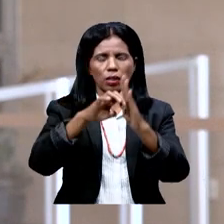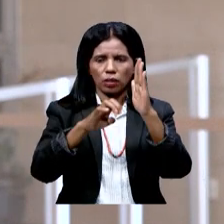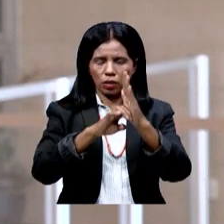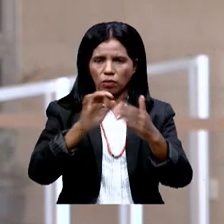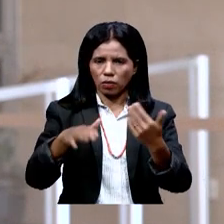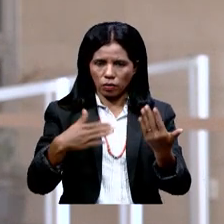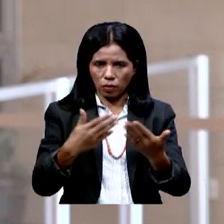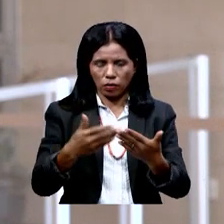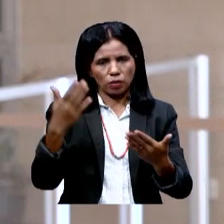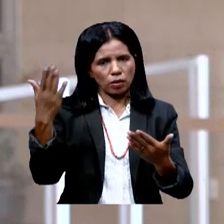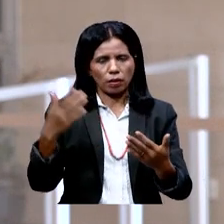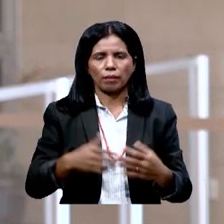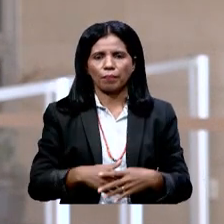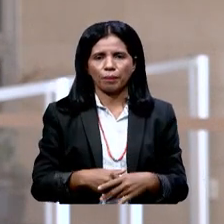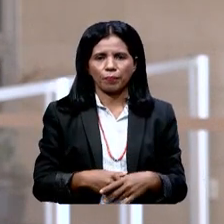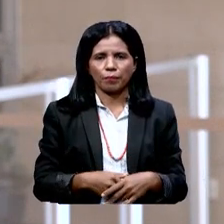a